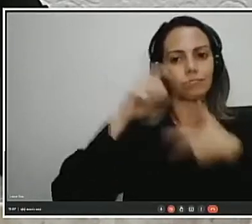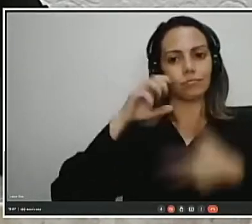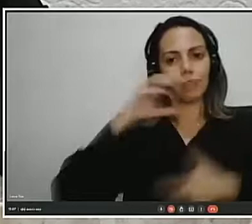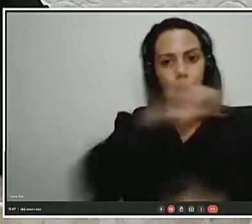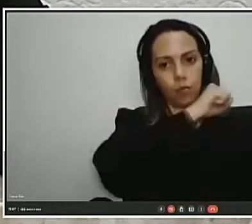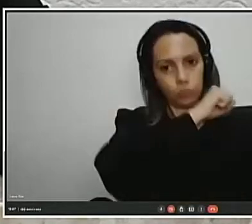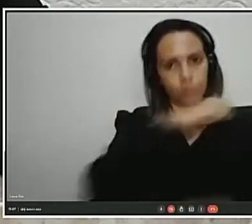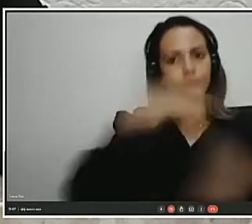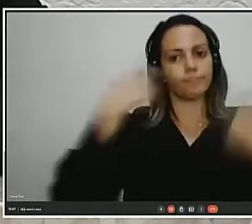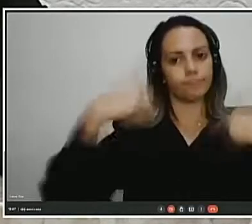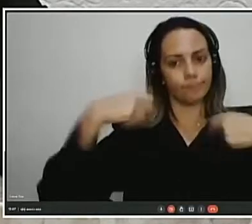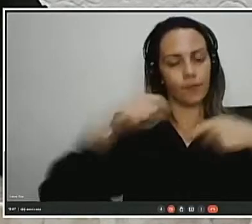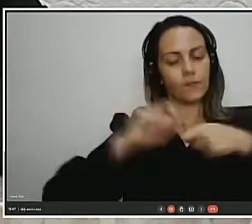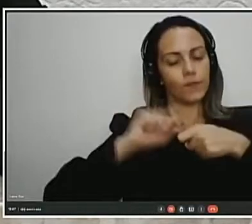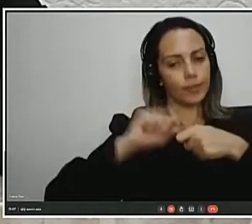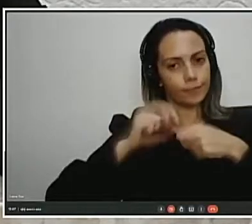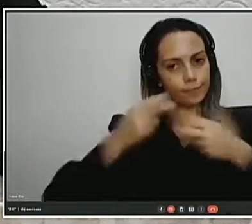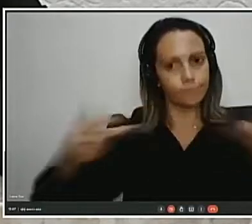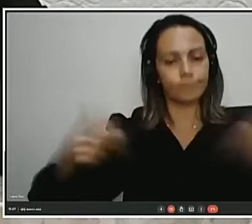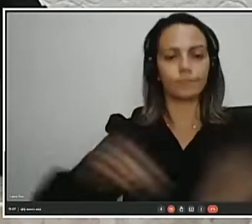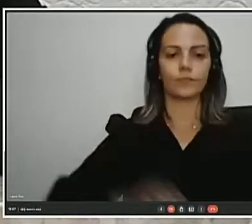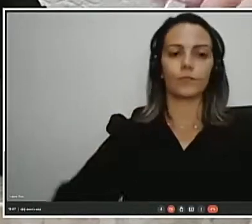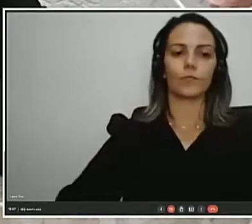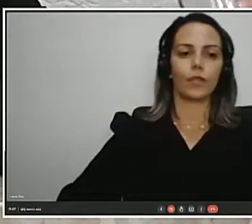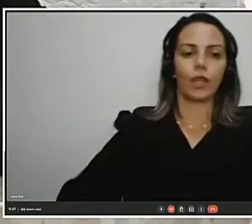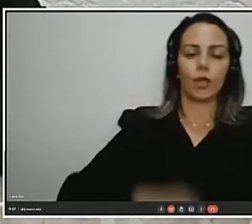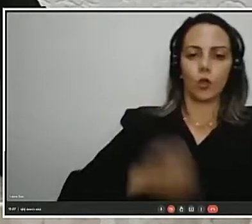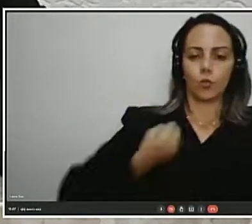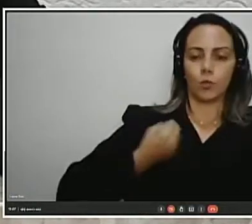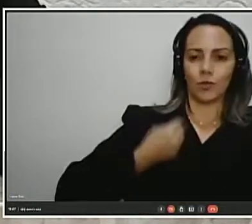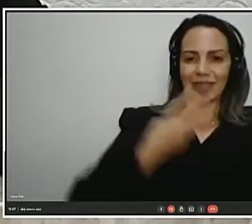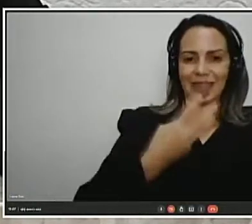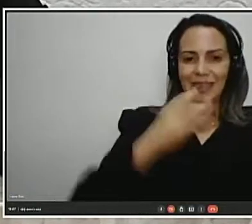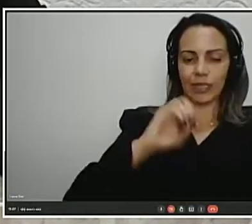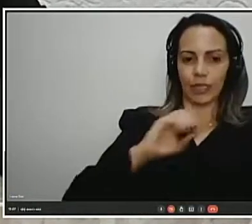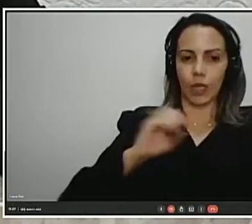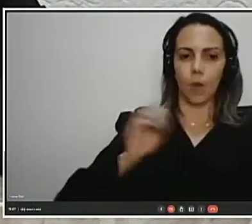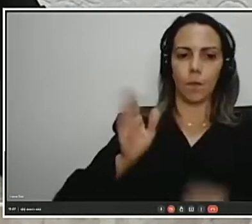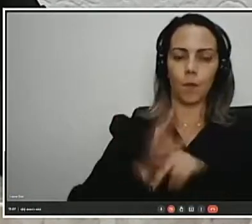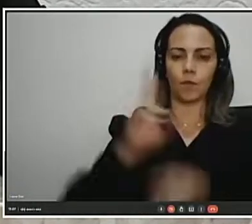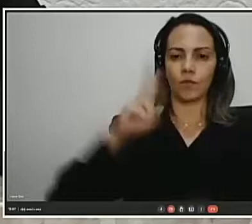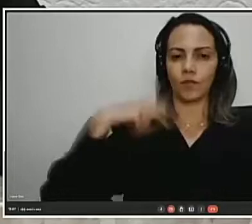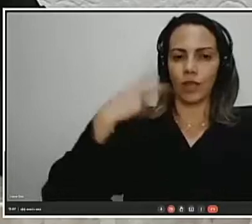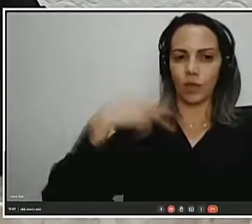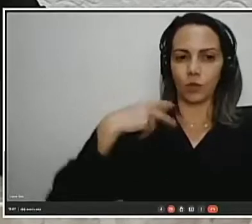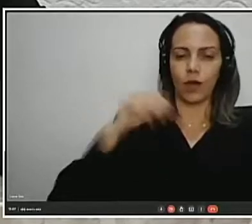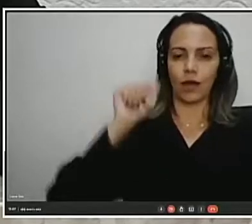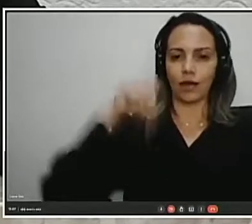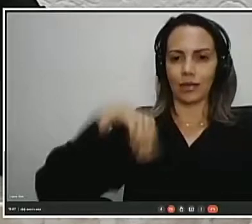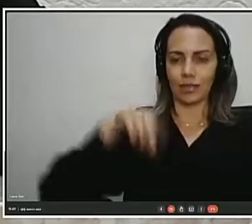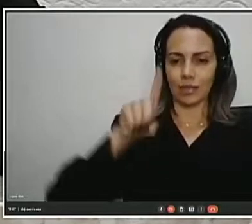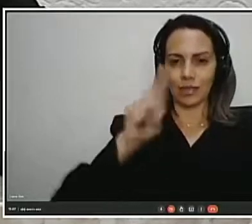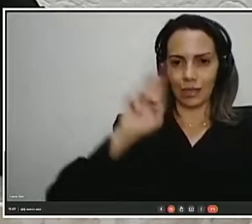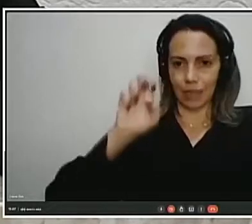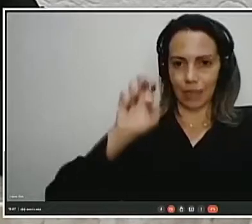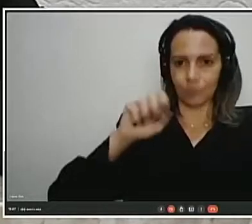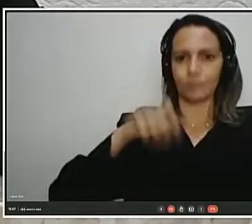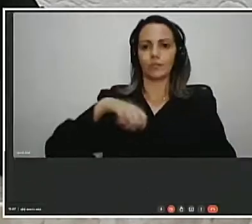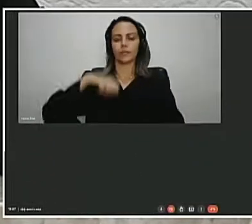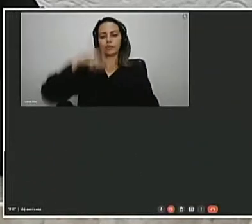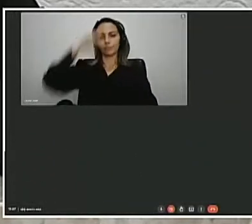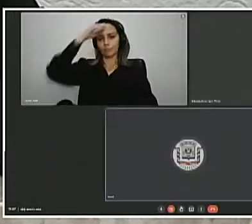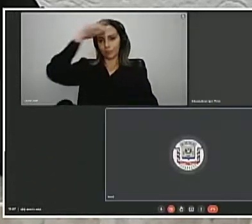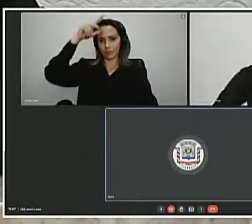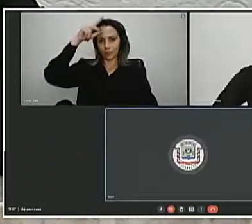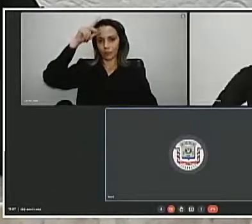Número 31 de 2022, do vereador André Cristiano Henrique, ao senhor prefeito municipal para que entre em contato com a secretaria